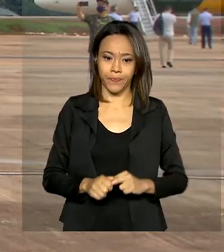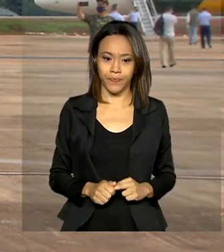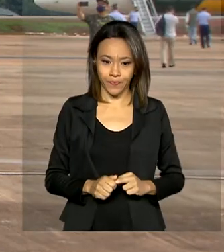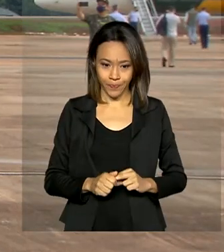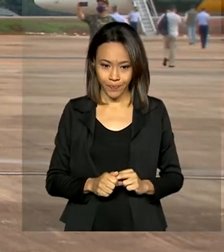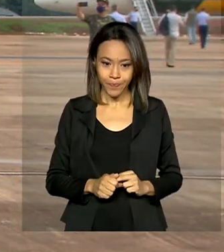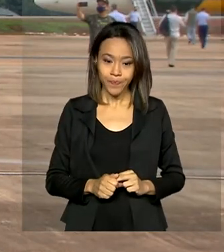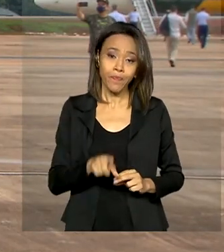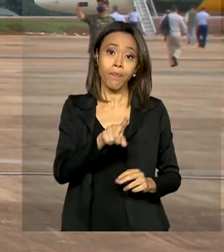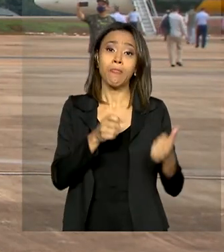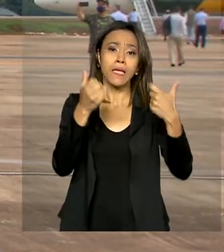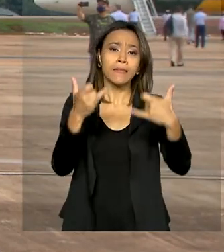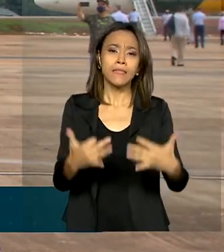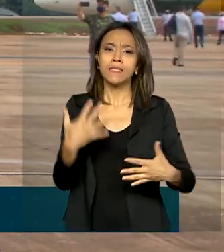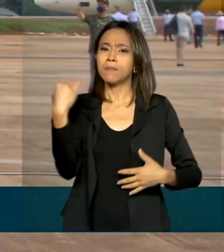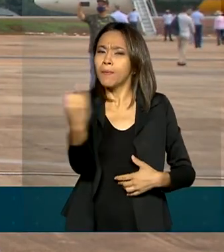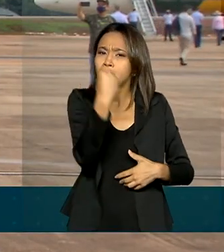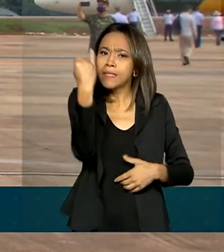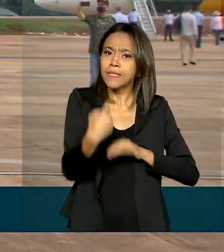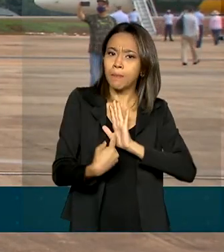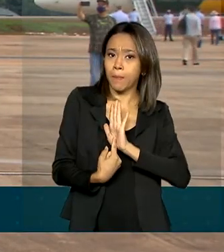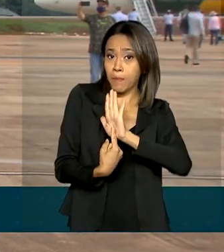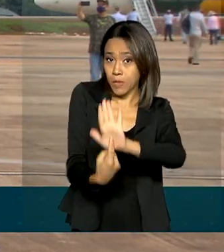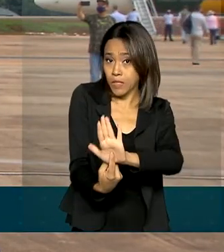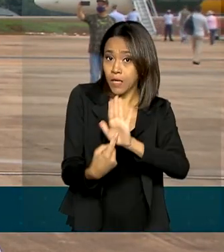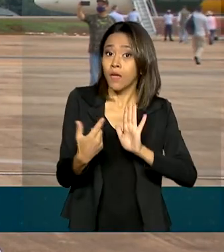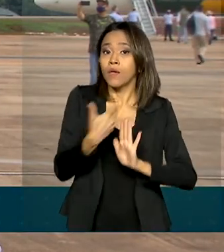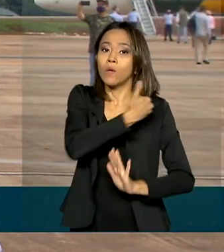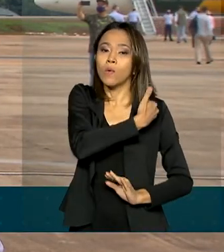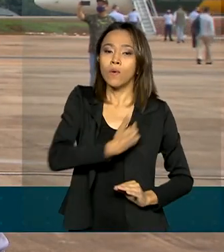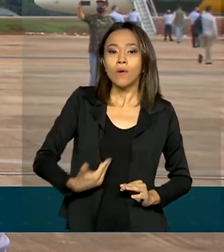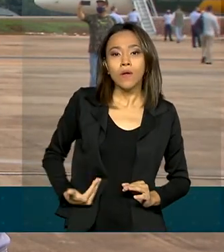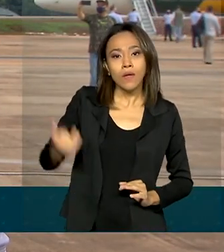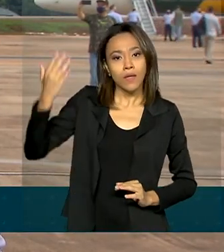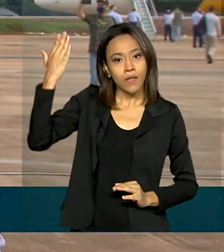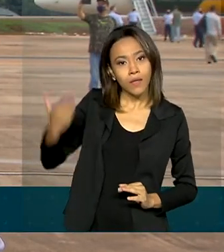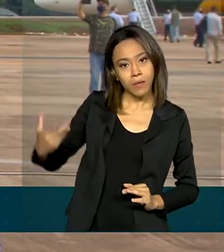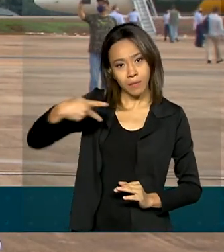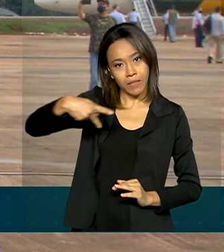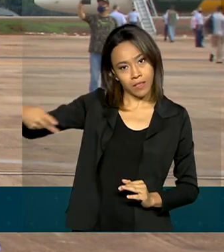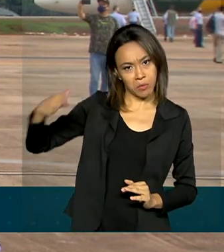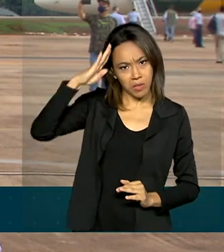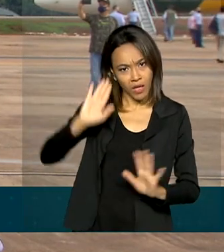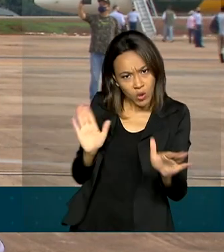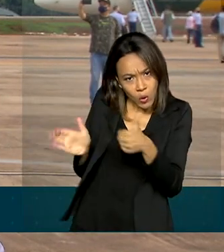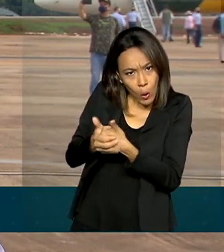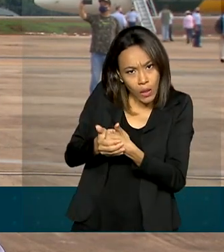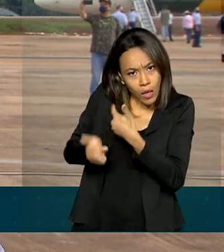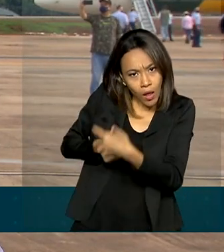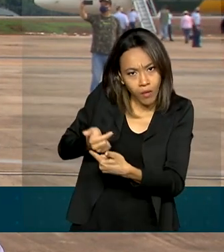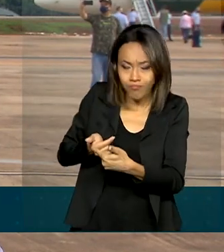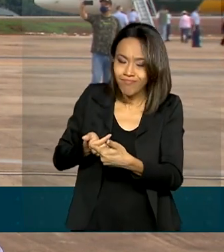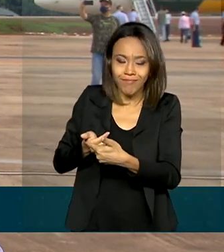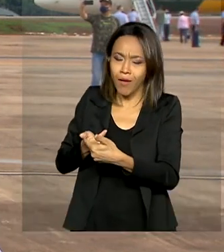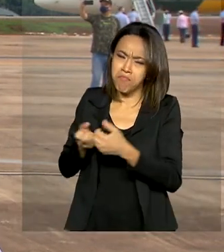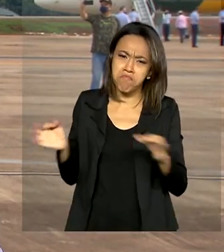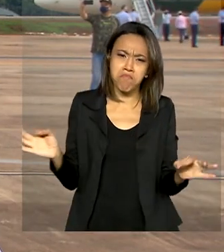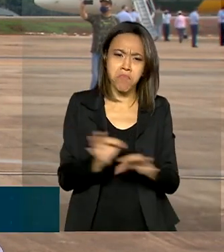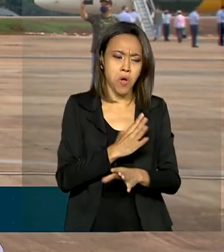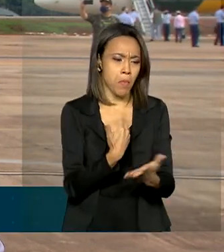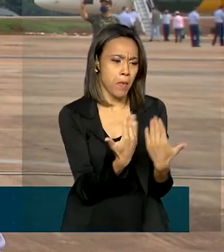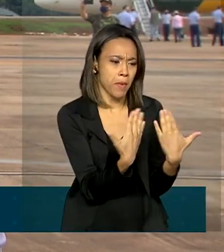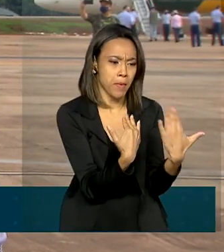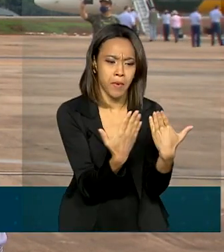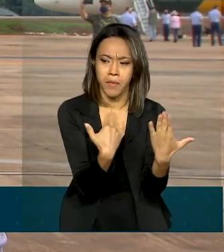A importância é mostrar que o governo do presidente Bolsonaro não tem nada a esconder, está sempre pronto para o